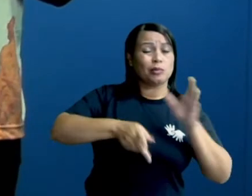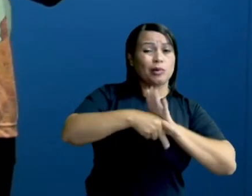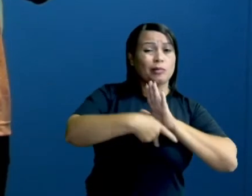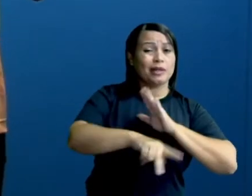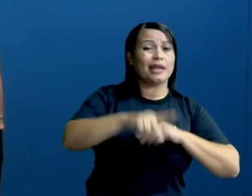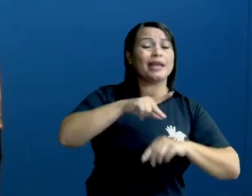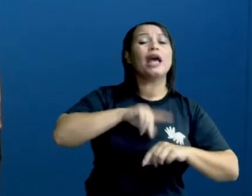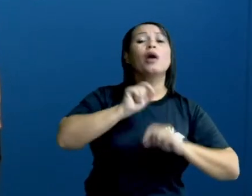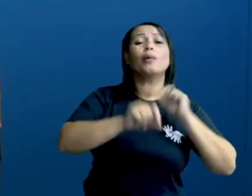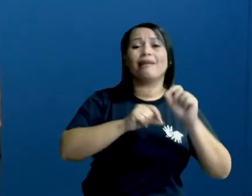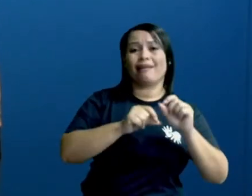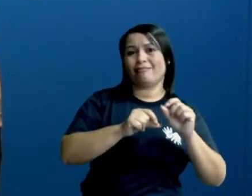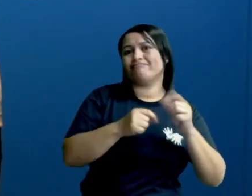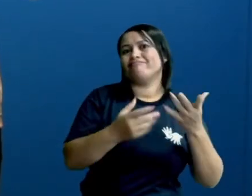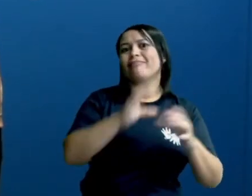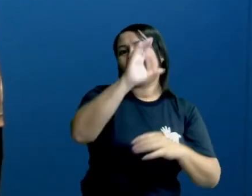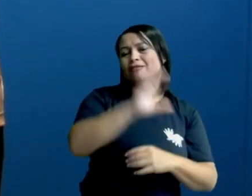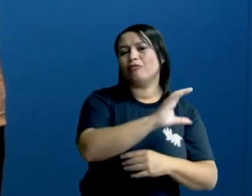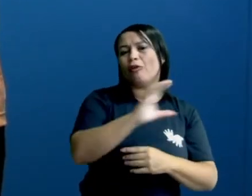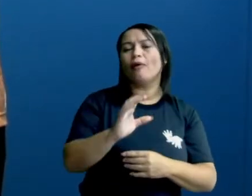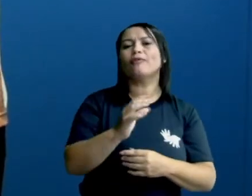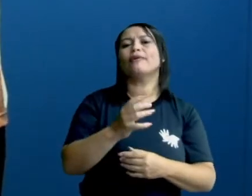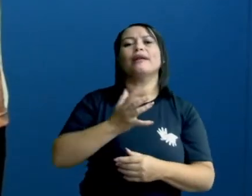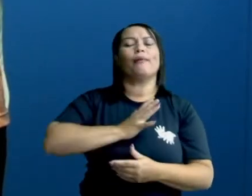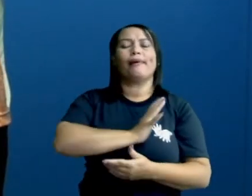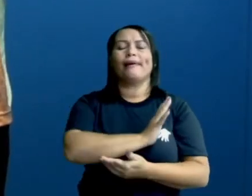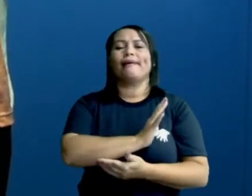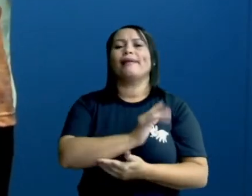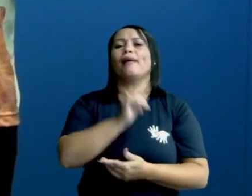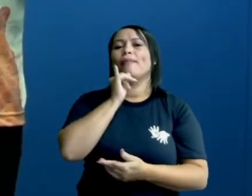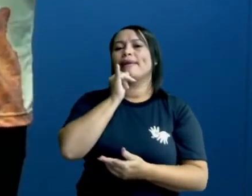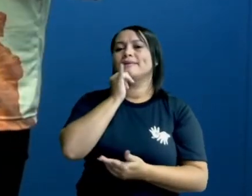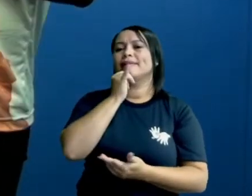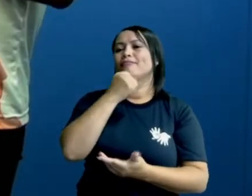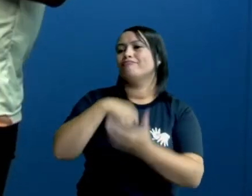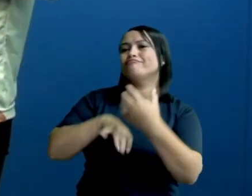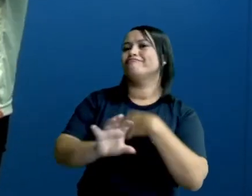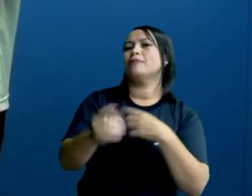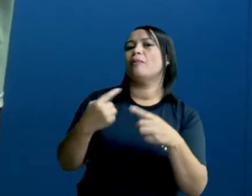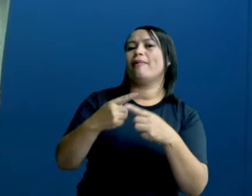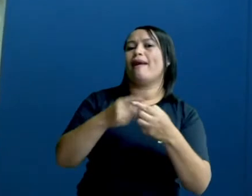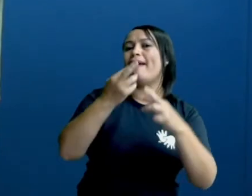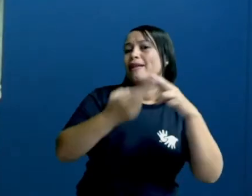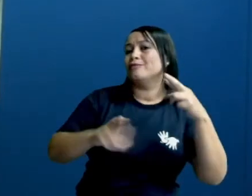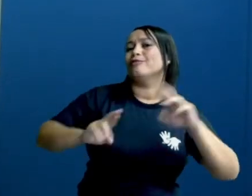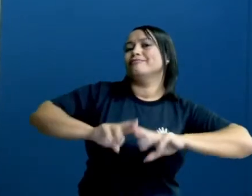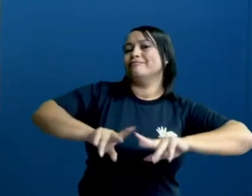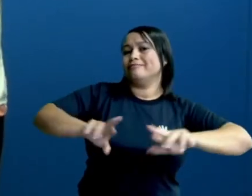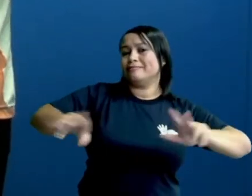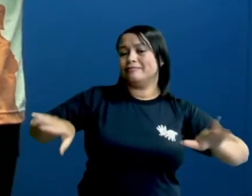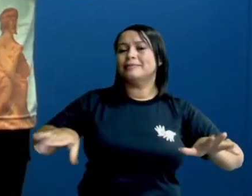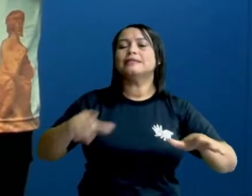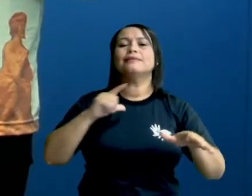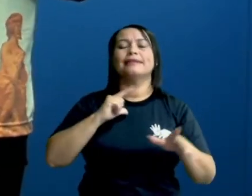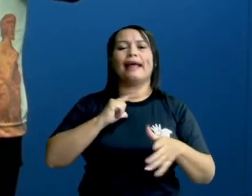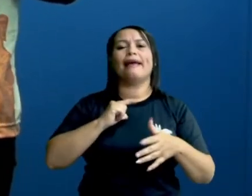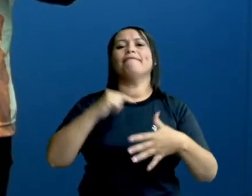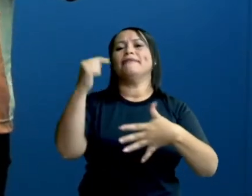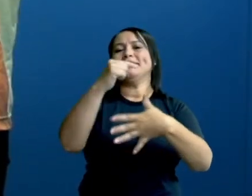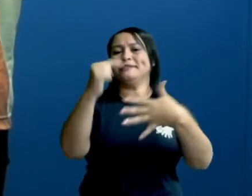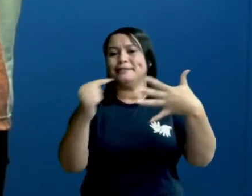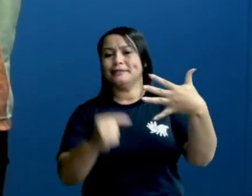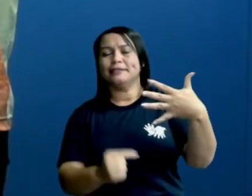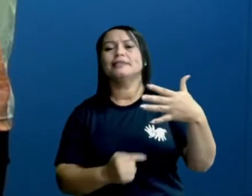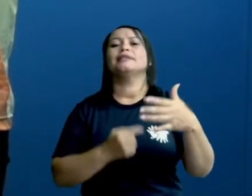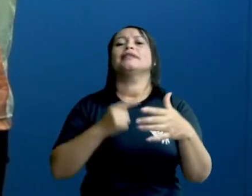o poder com outras pessoas que não fossem católicos. Né? Então, são várias as questões que vão fazer com